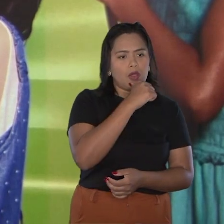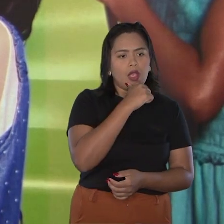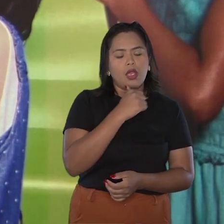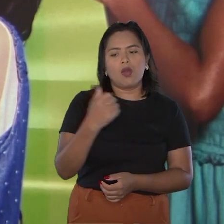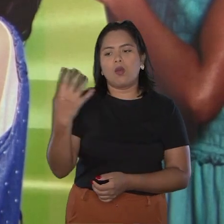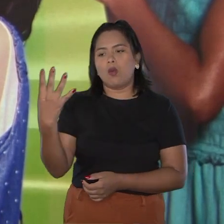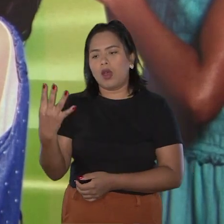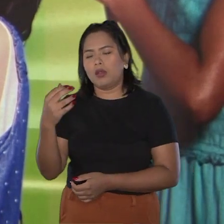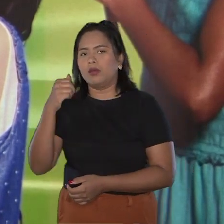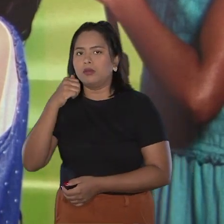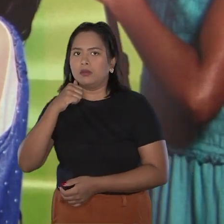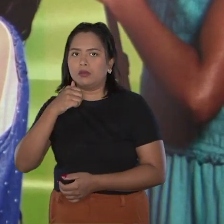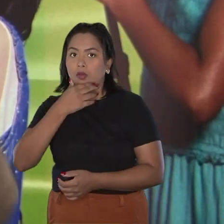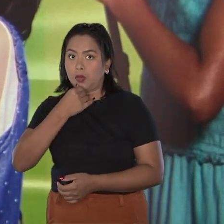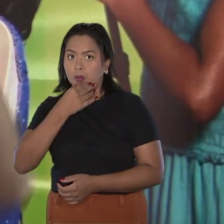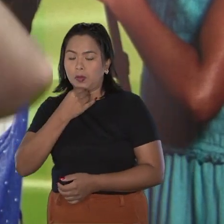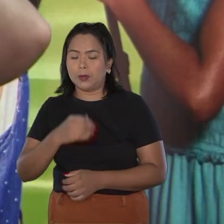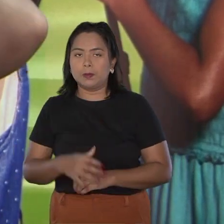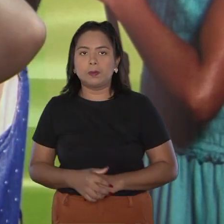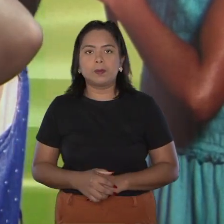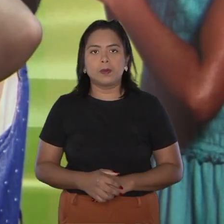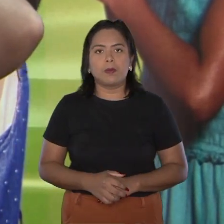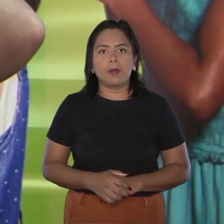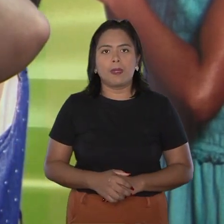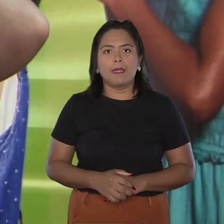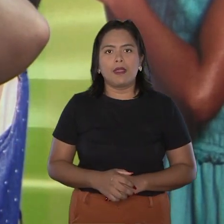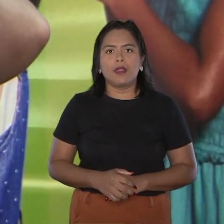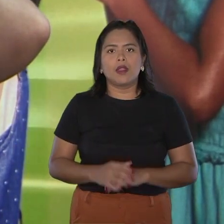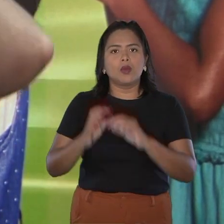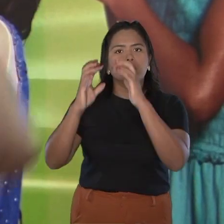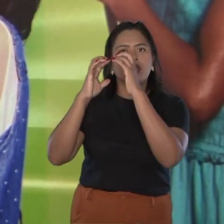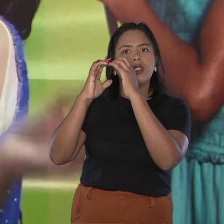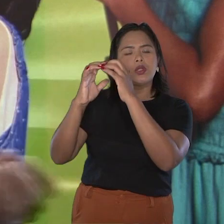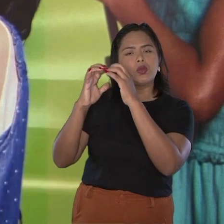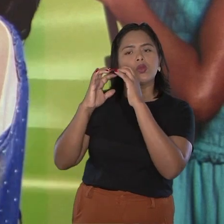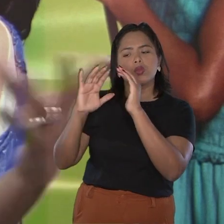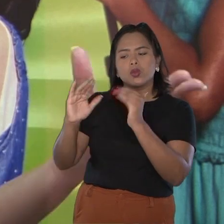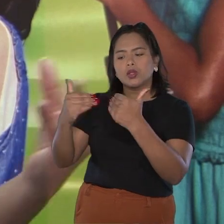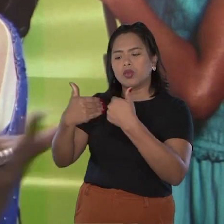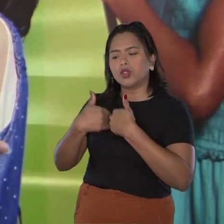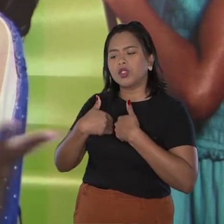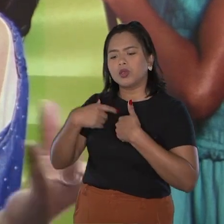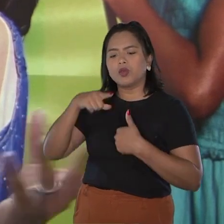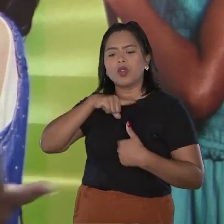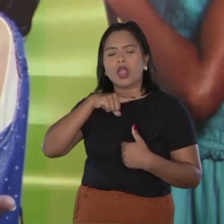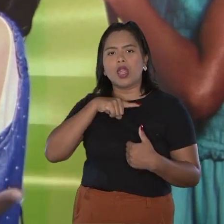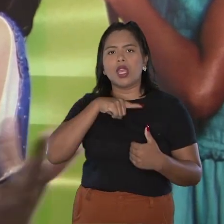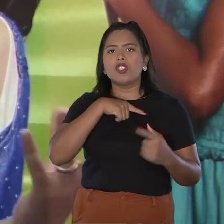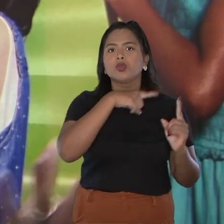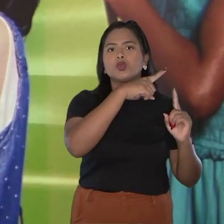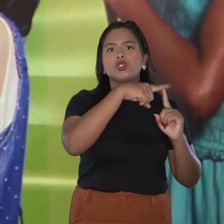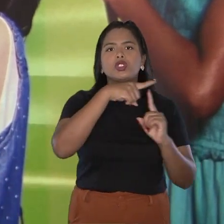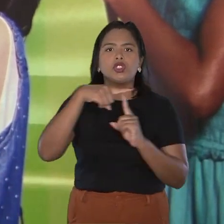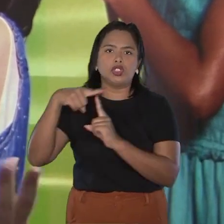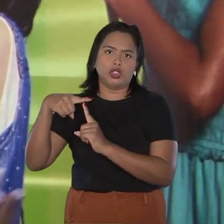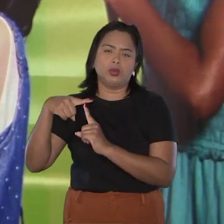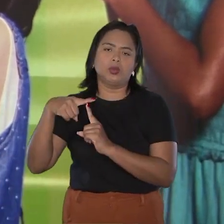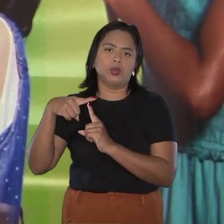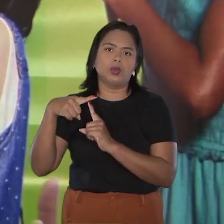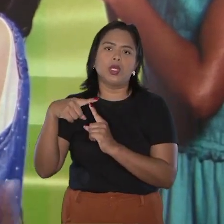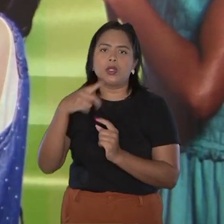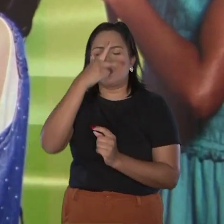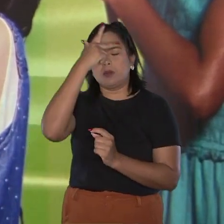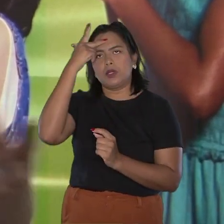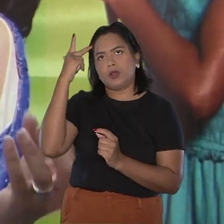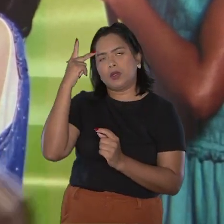meninos o transtorno é classificado por níveis né muita gente no senso comum na